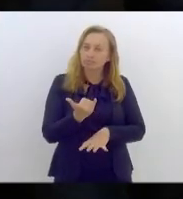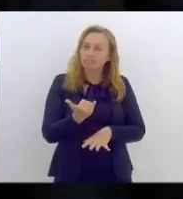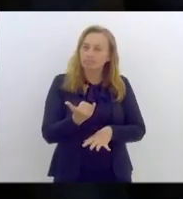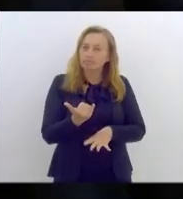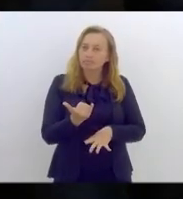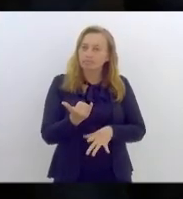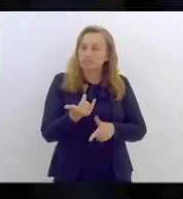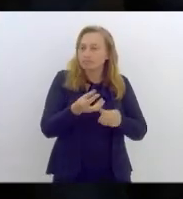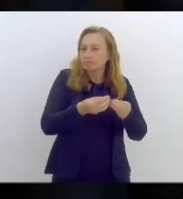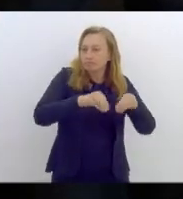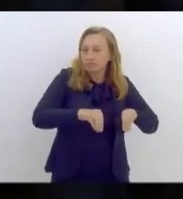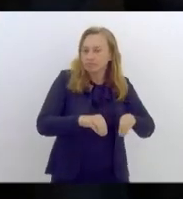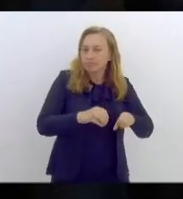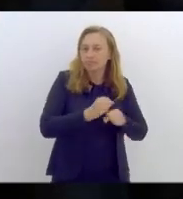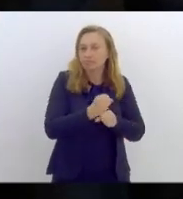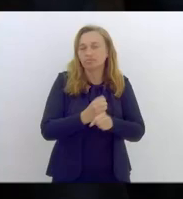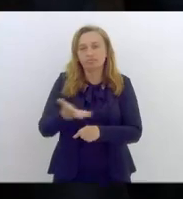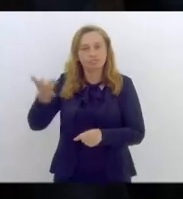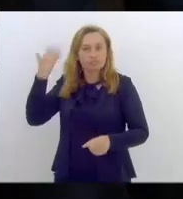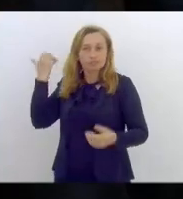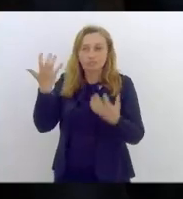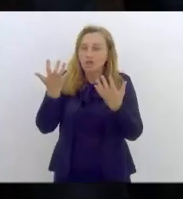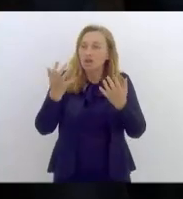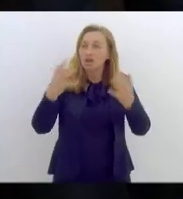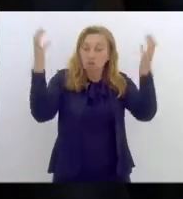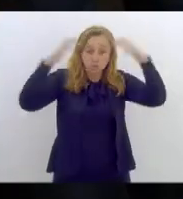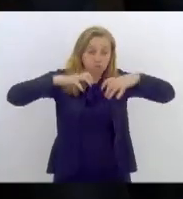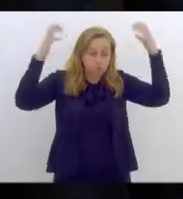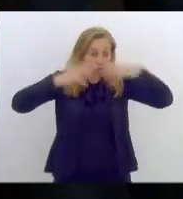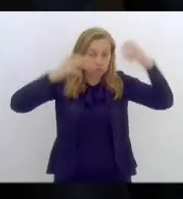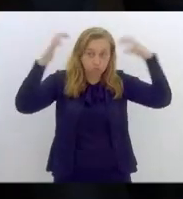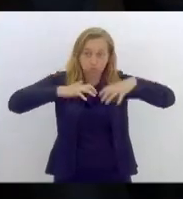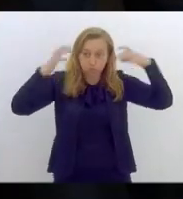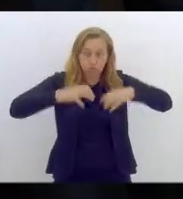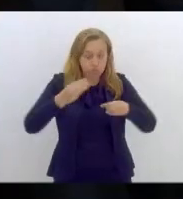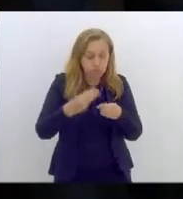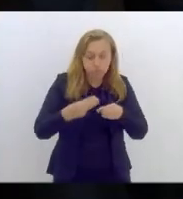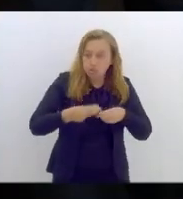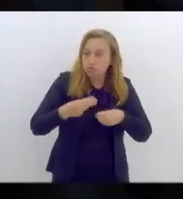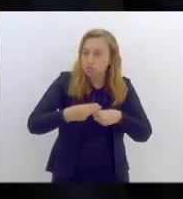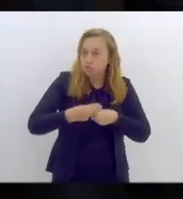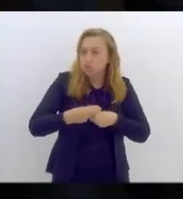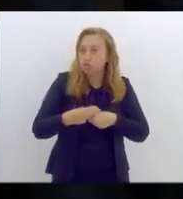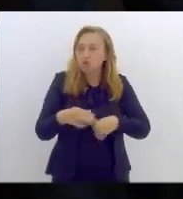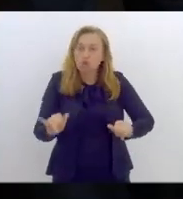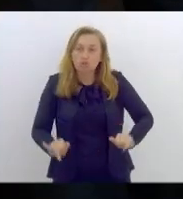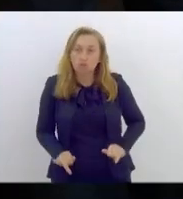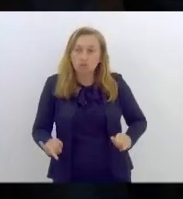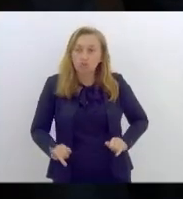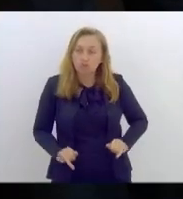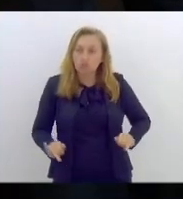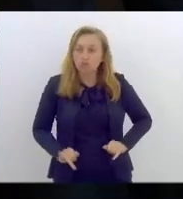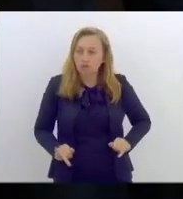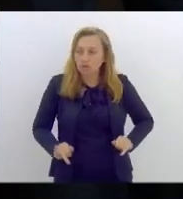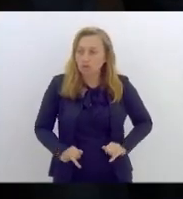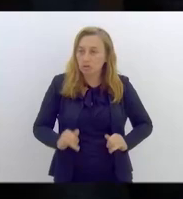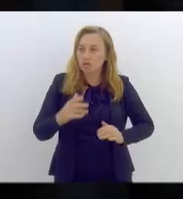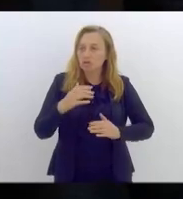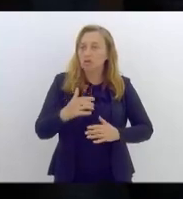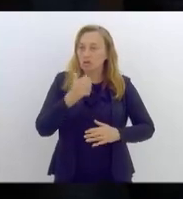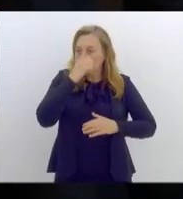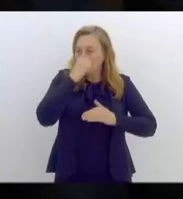uma vez a chuva chegando e os municípios começando a sofrer novamente com as enchentes tem essa quarta-feira